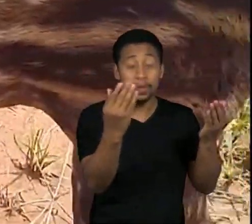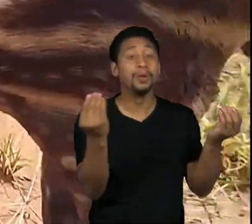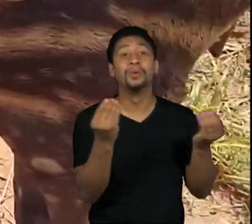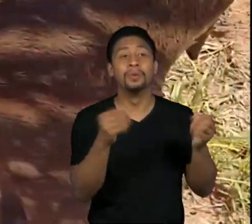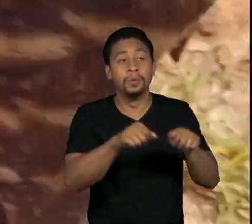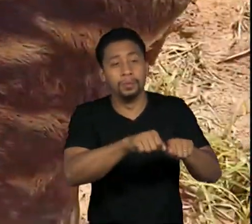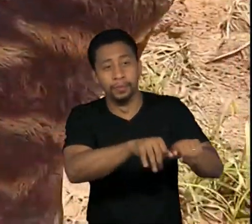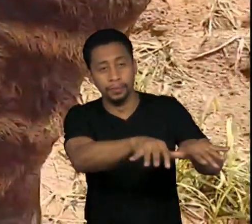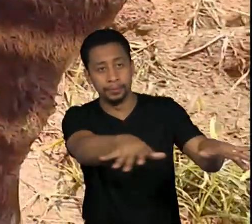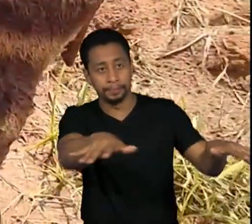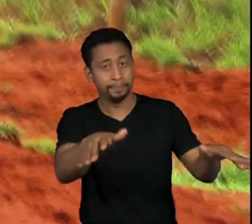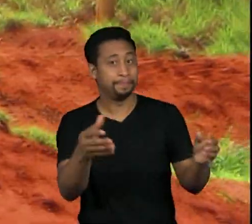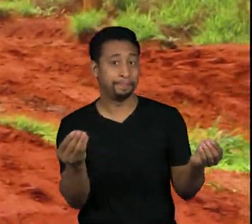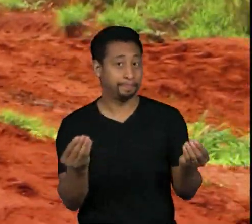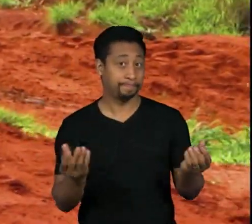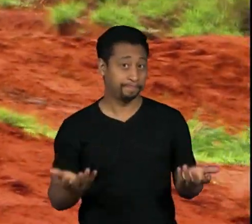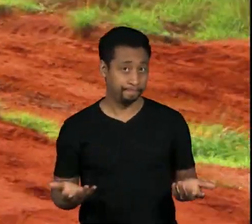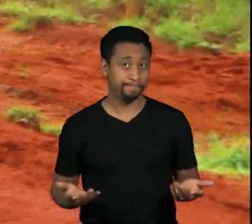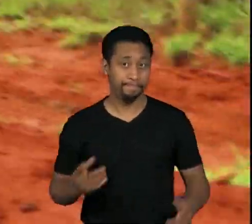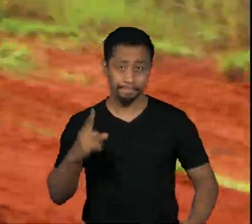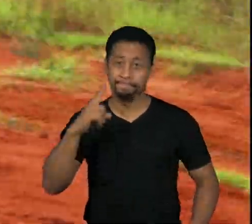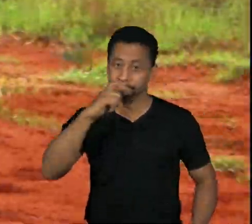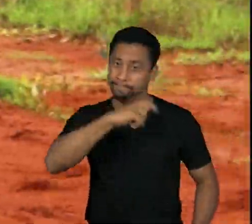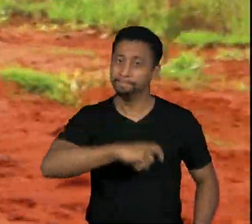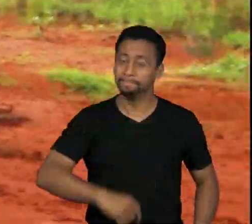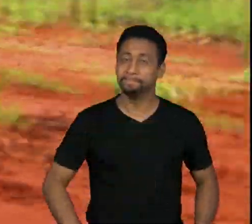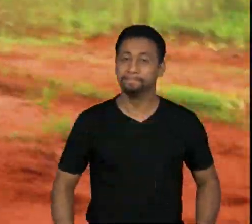que as populações carregam.